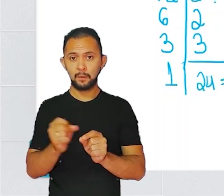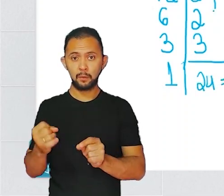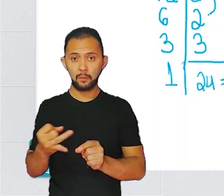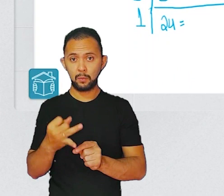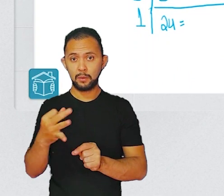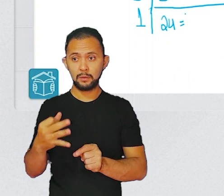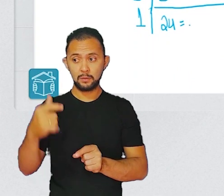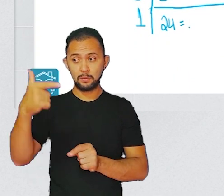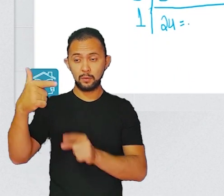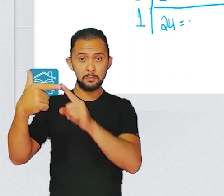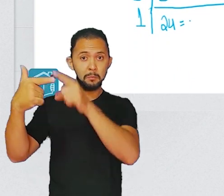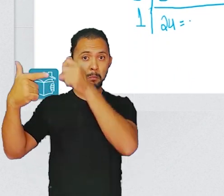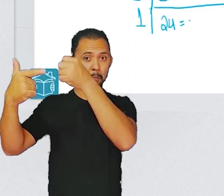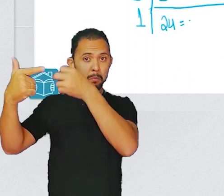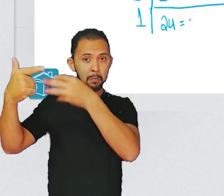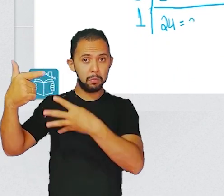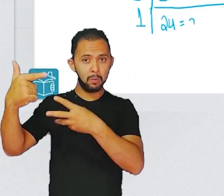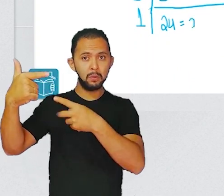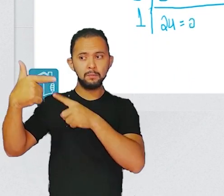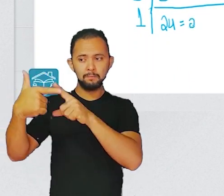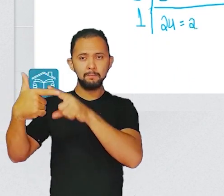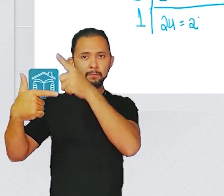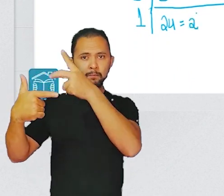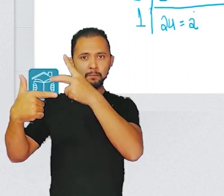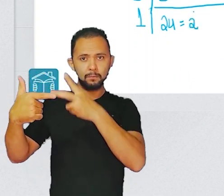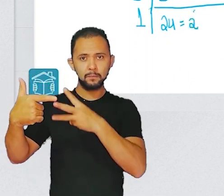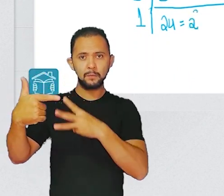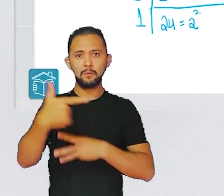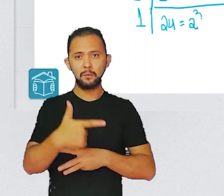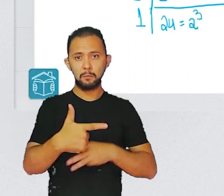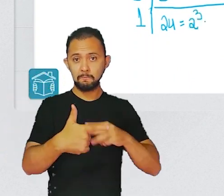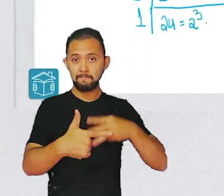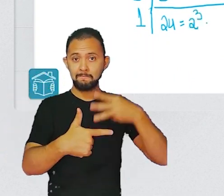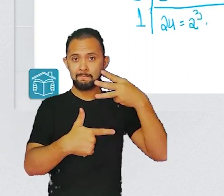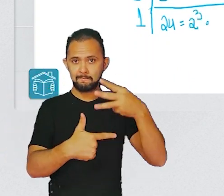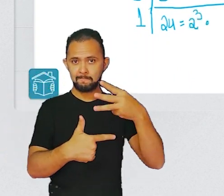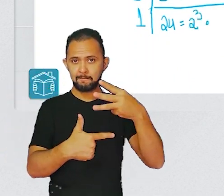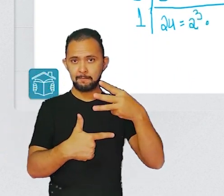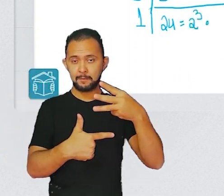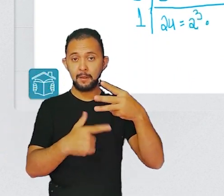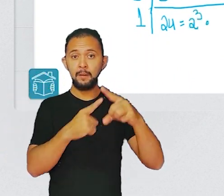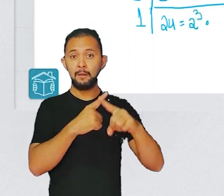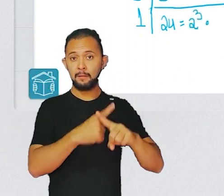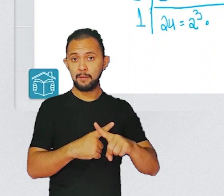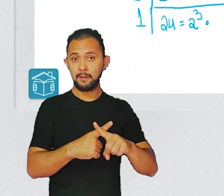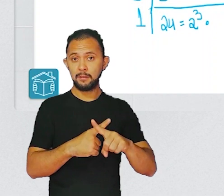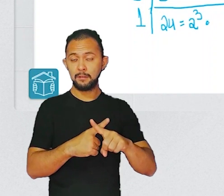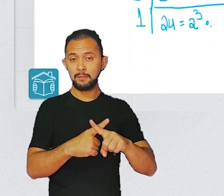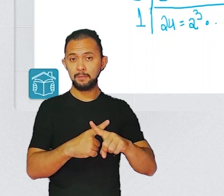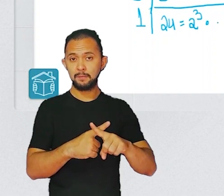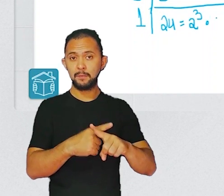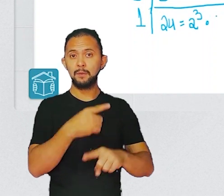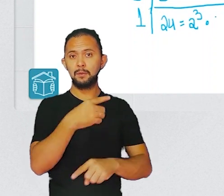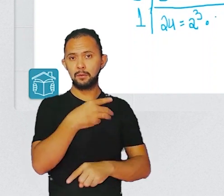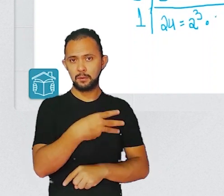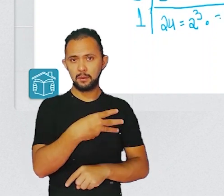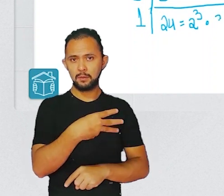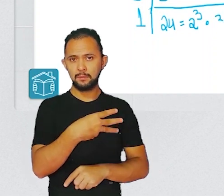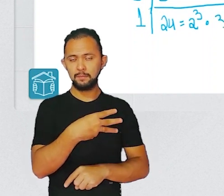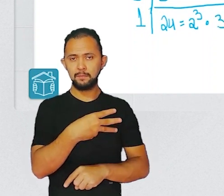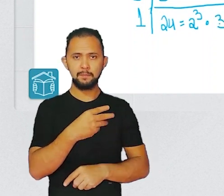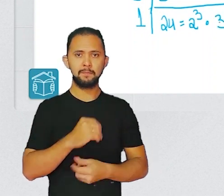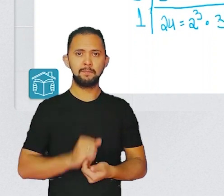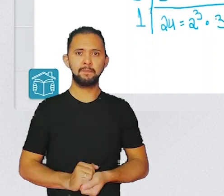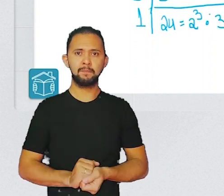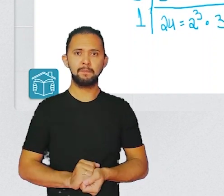vezes apareceu 2? 3. Então, 24 é igual a 2 elevado a 3 vezes, quantas vezes apareceu 3? Só uma.